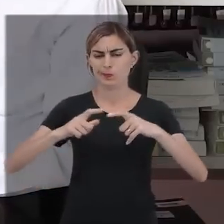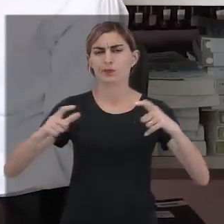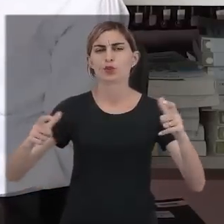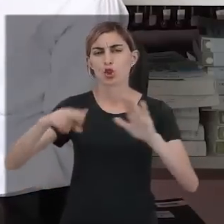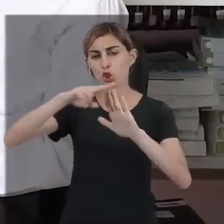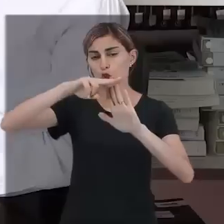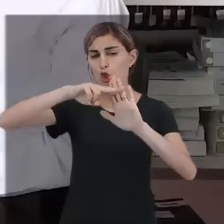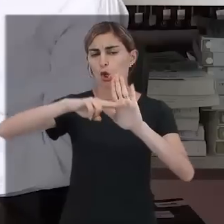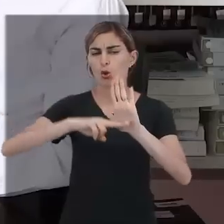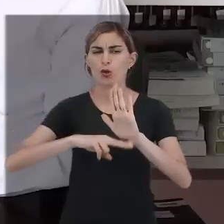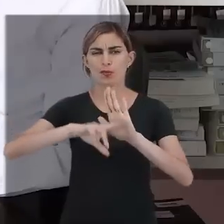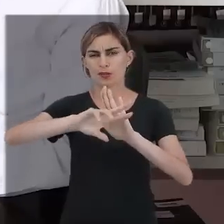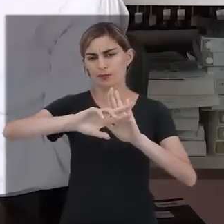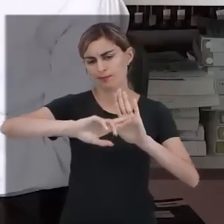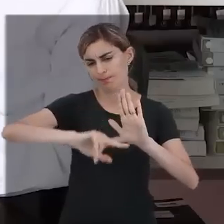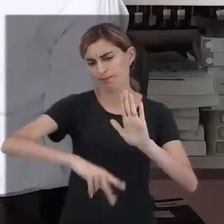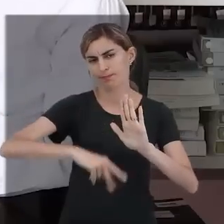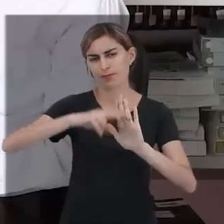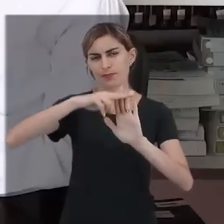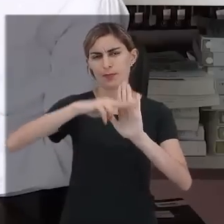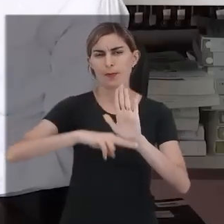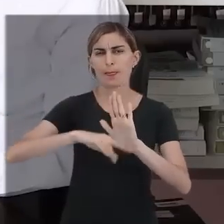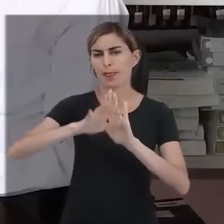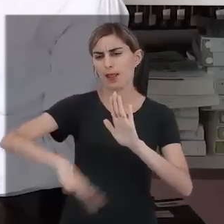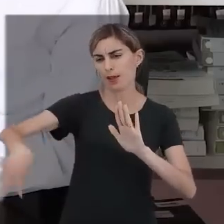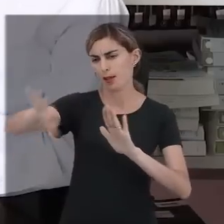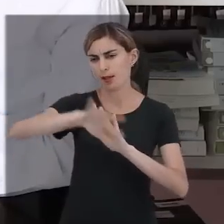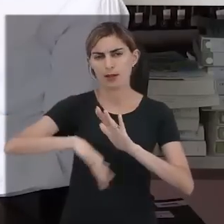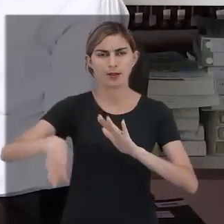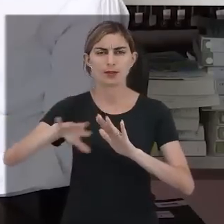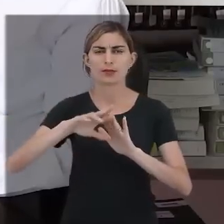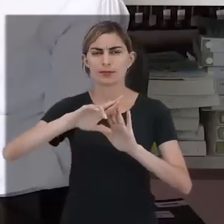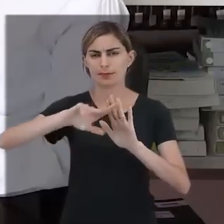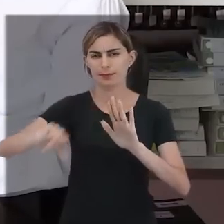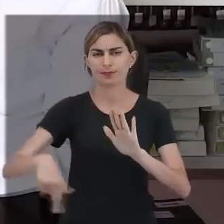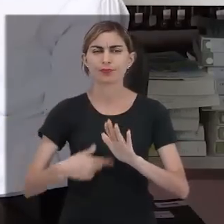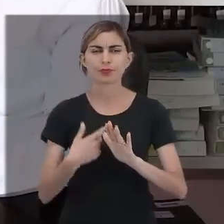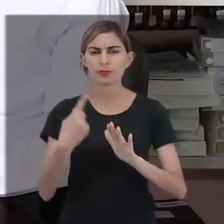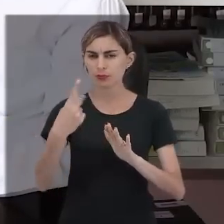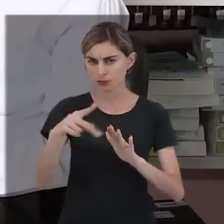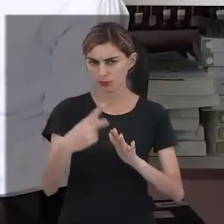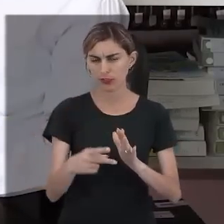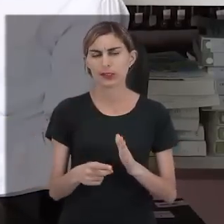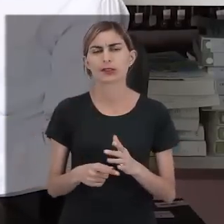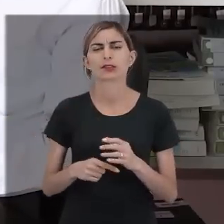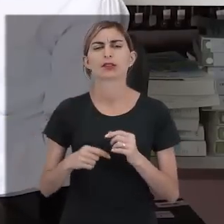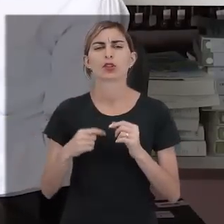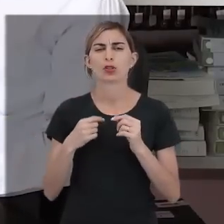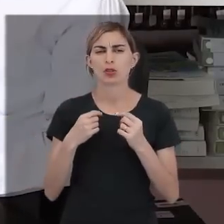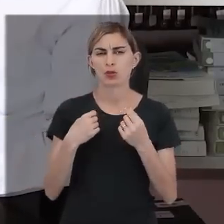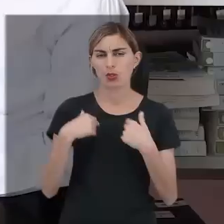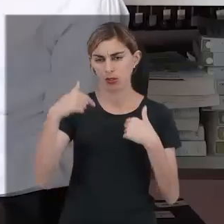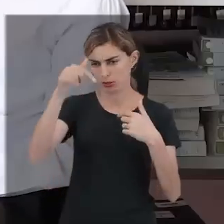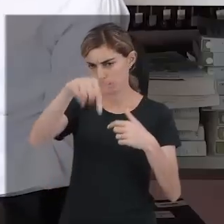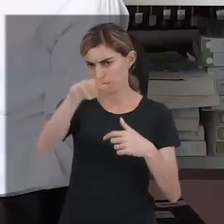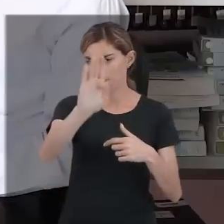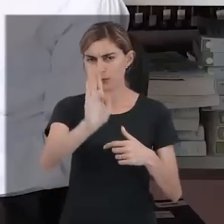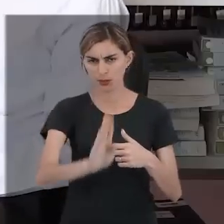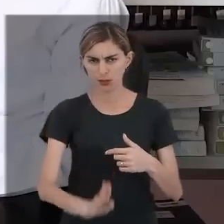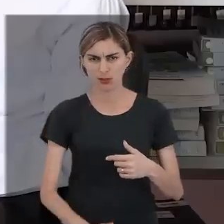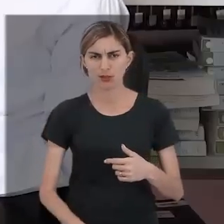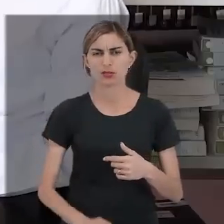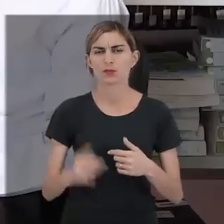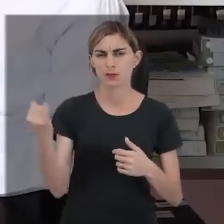normas que envolvem várias áreas. Esse organismo, o Brasil, é importante dizer